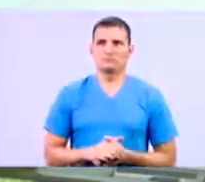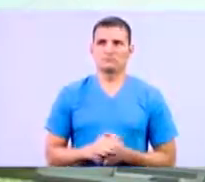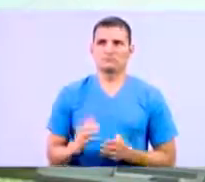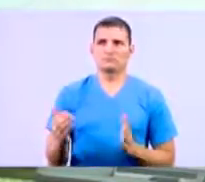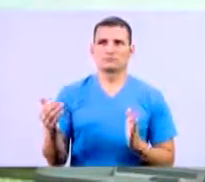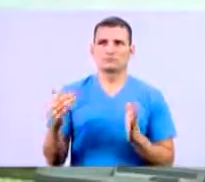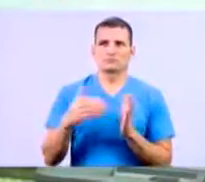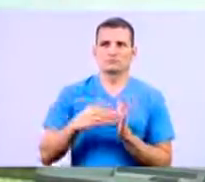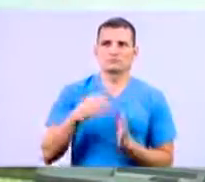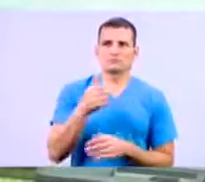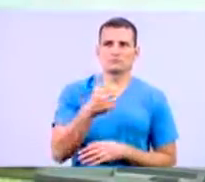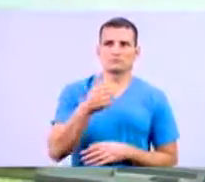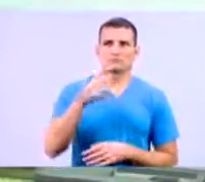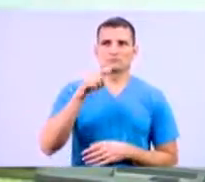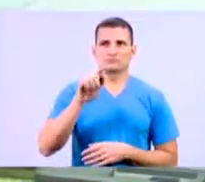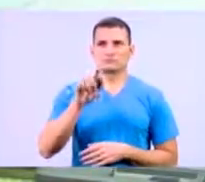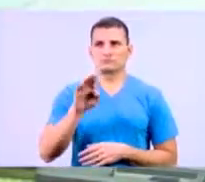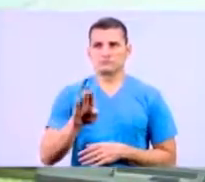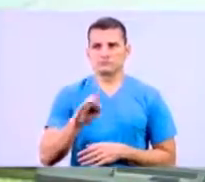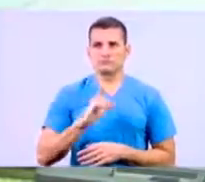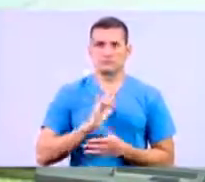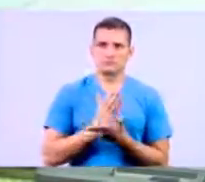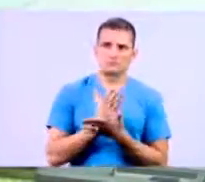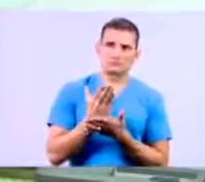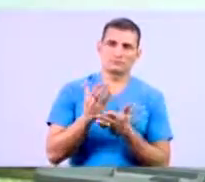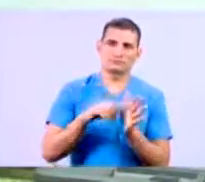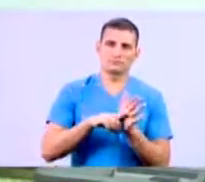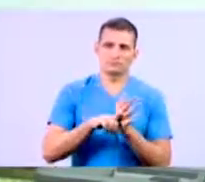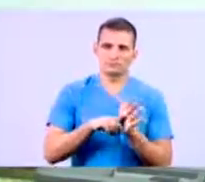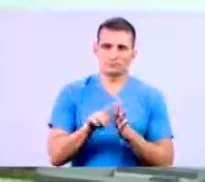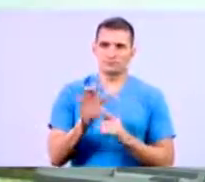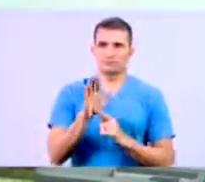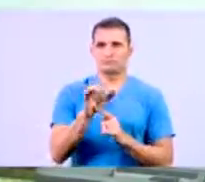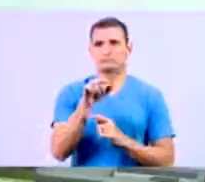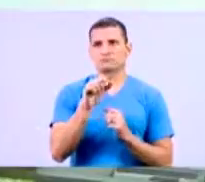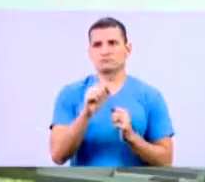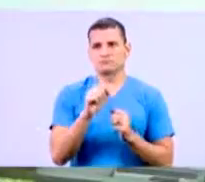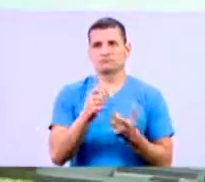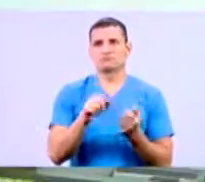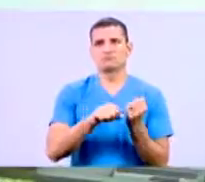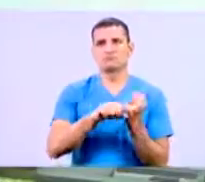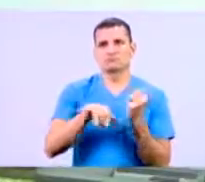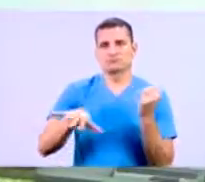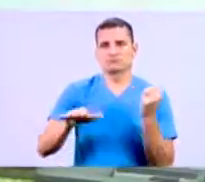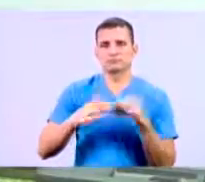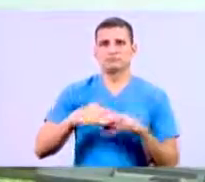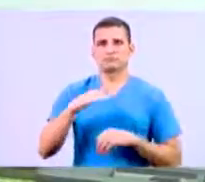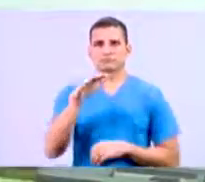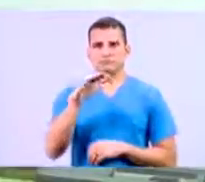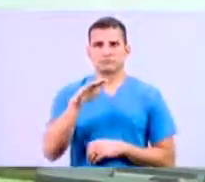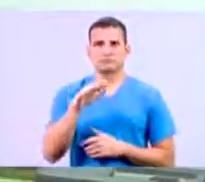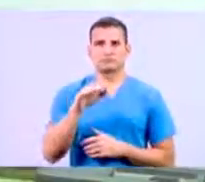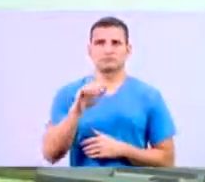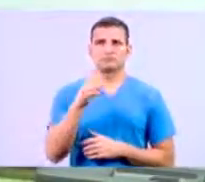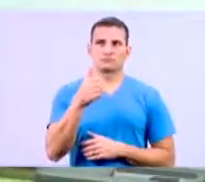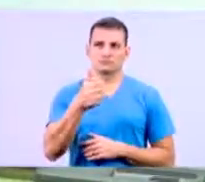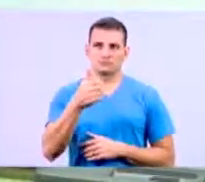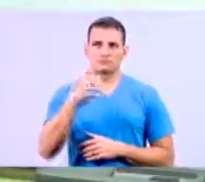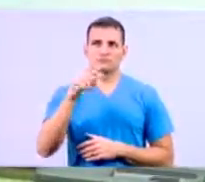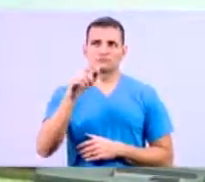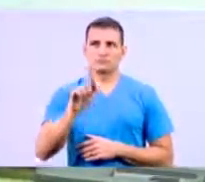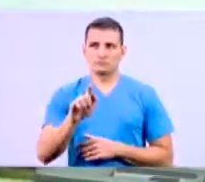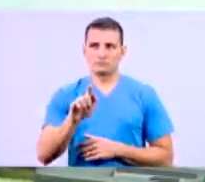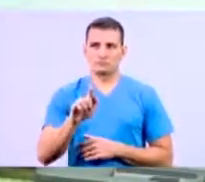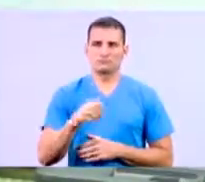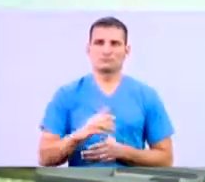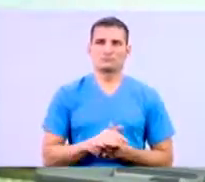1 gigabit. Existem já alguns estudos que demonstram que ele pode trafegar até mais do que isso. Mas para atender a demanda seria então